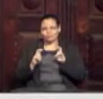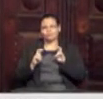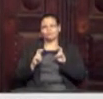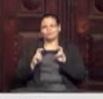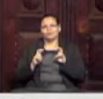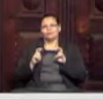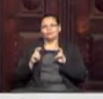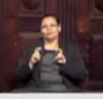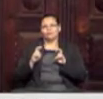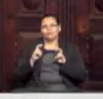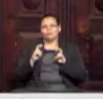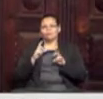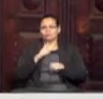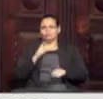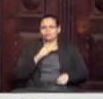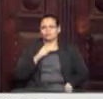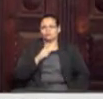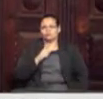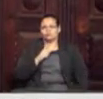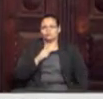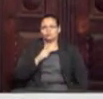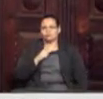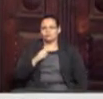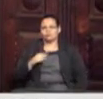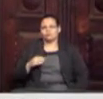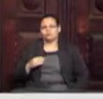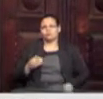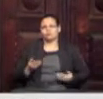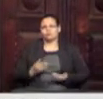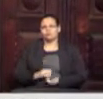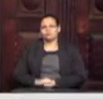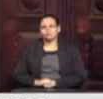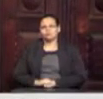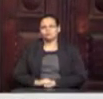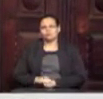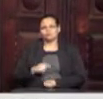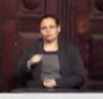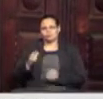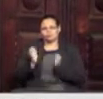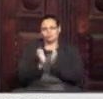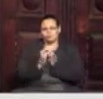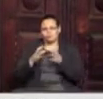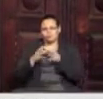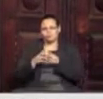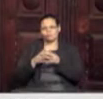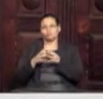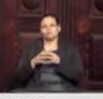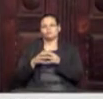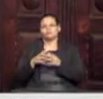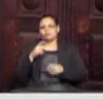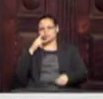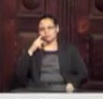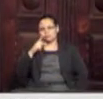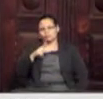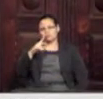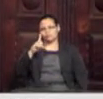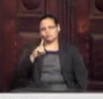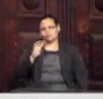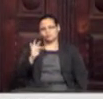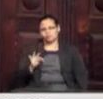operação do ouro nosso partido é